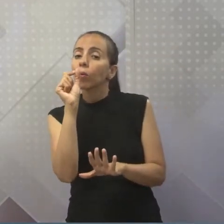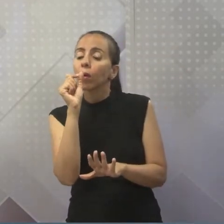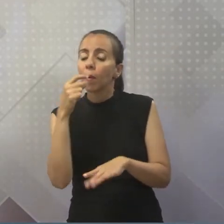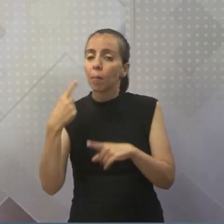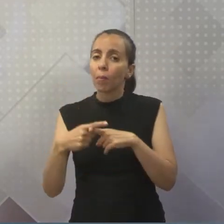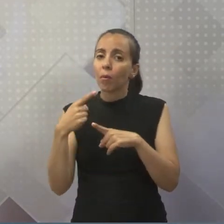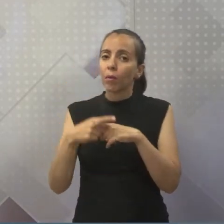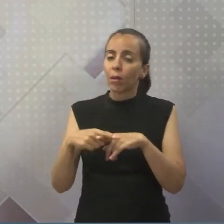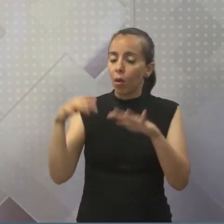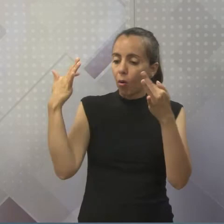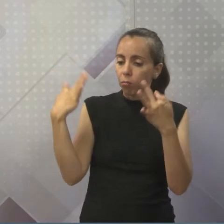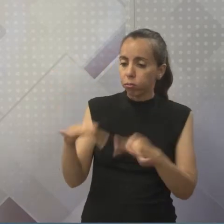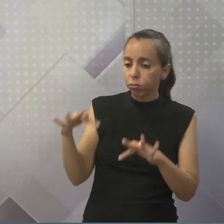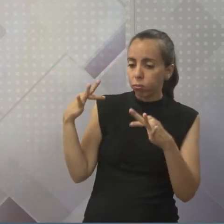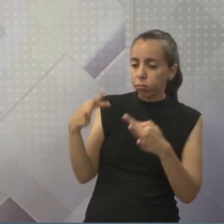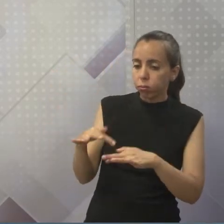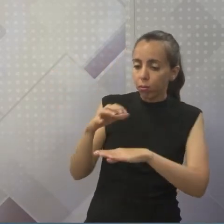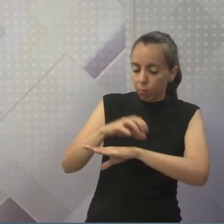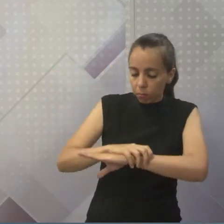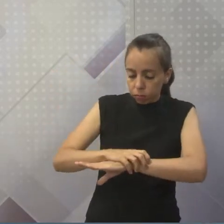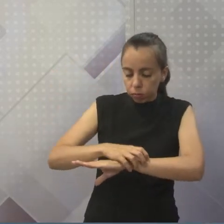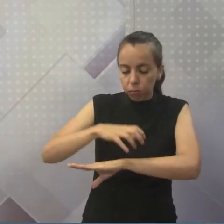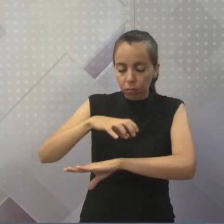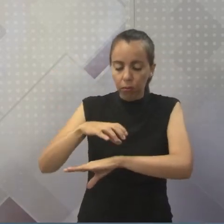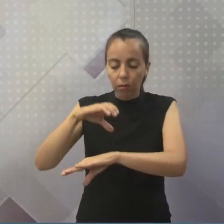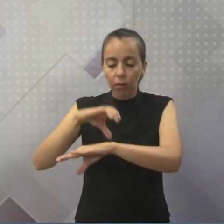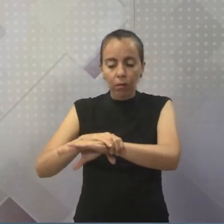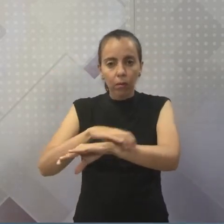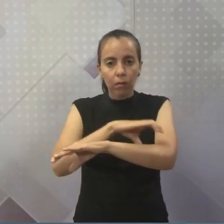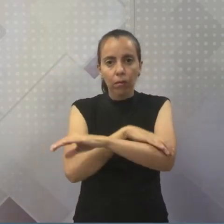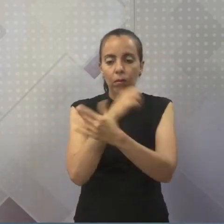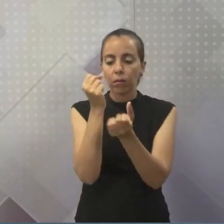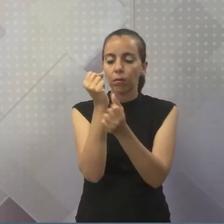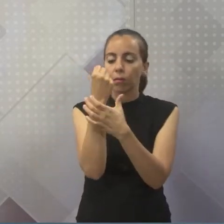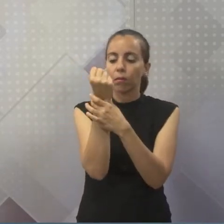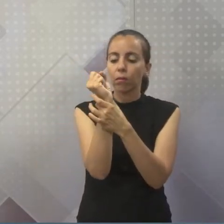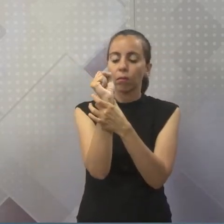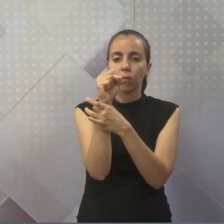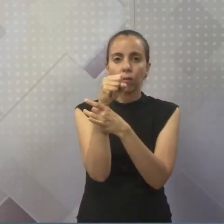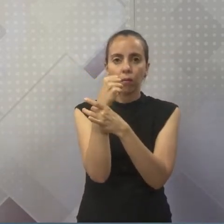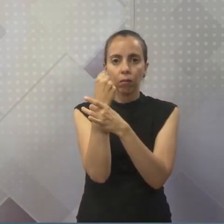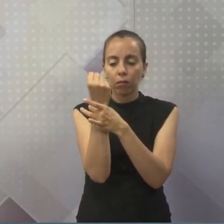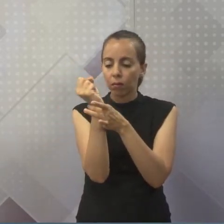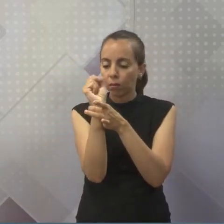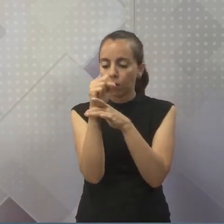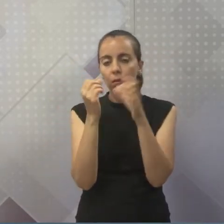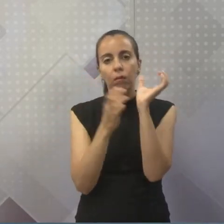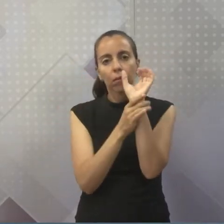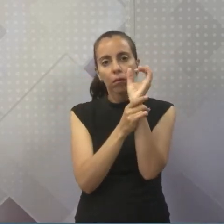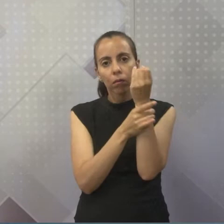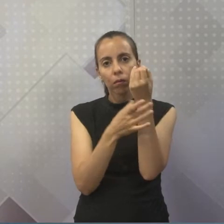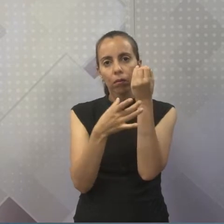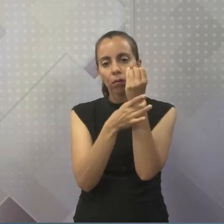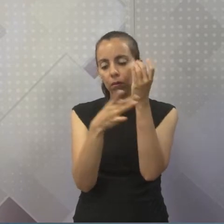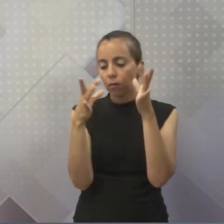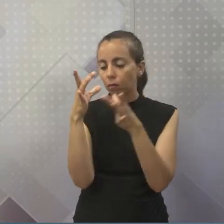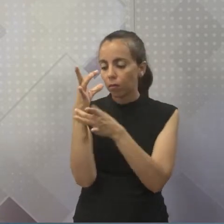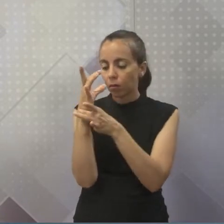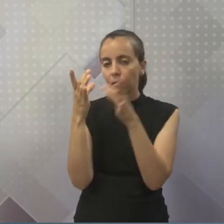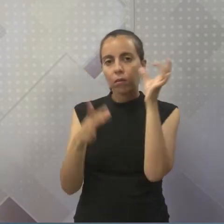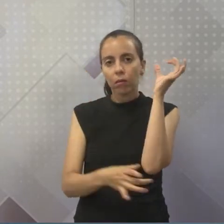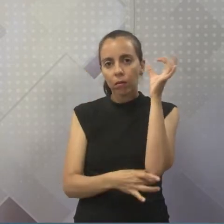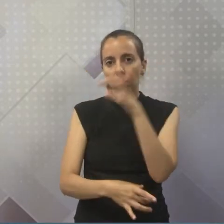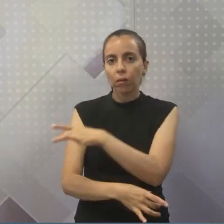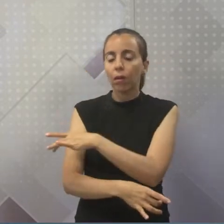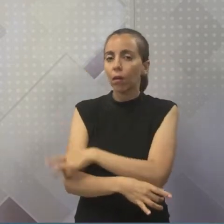uma inflamação nas juntas, nas articulações, que é provocada pelo